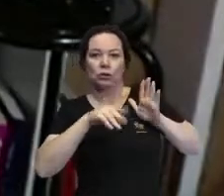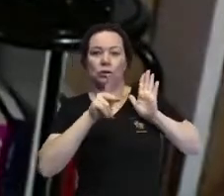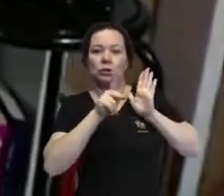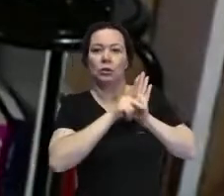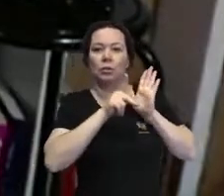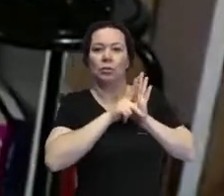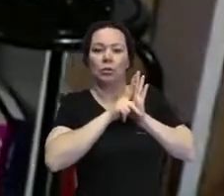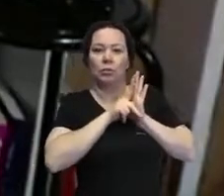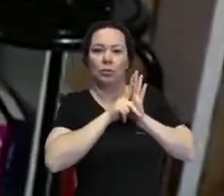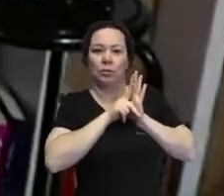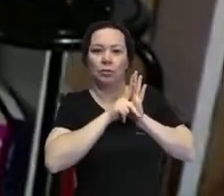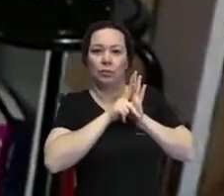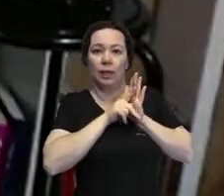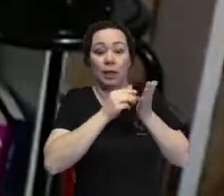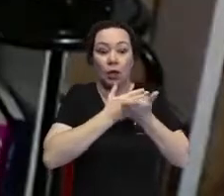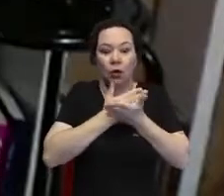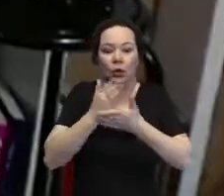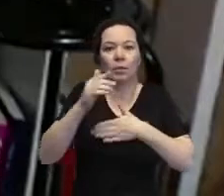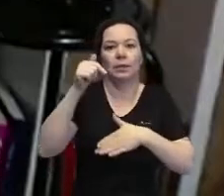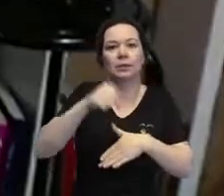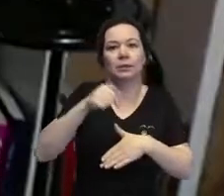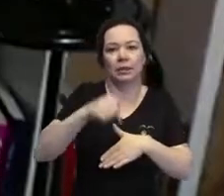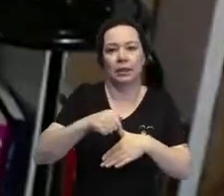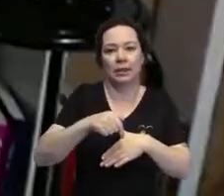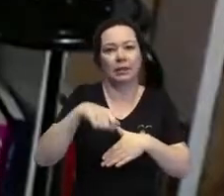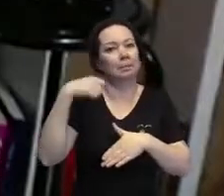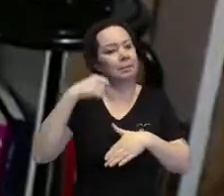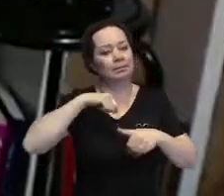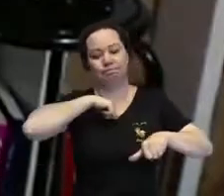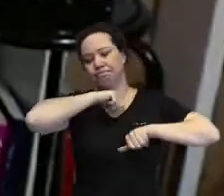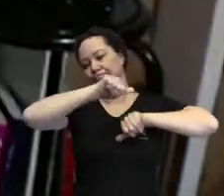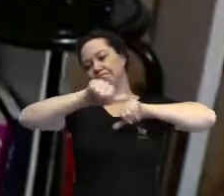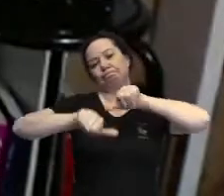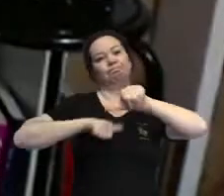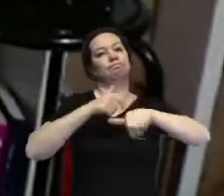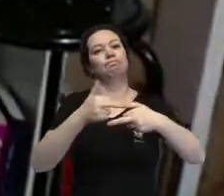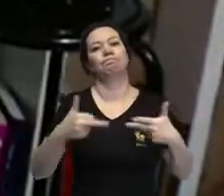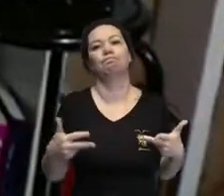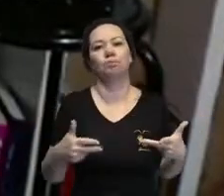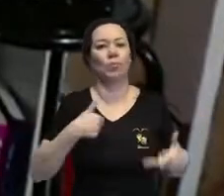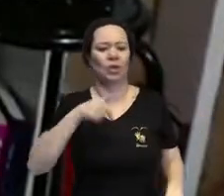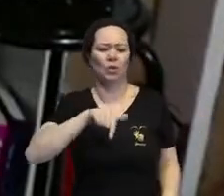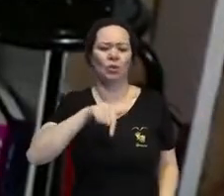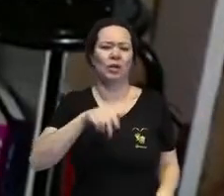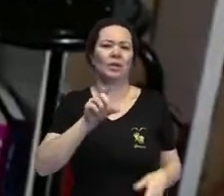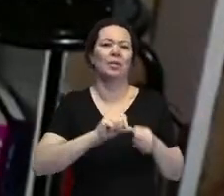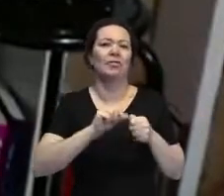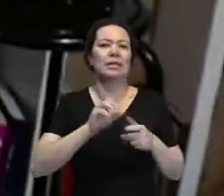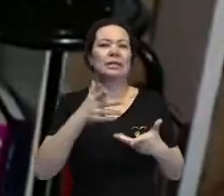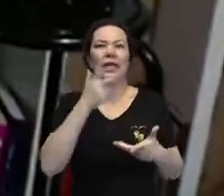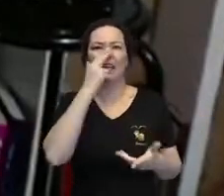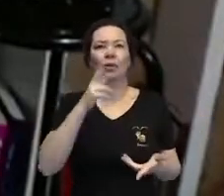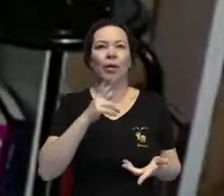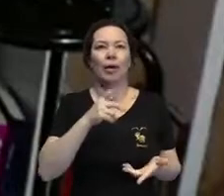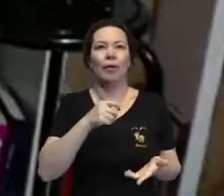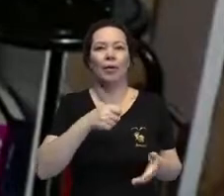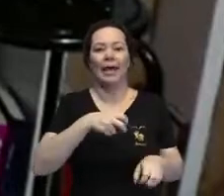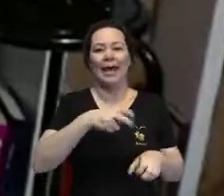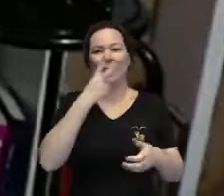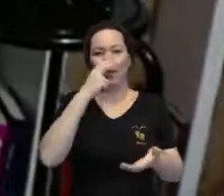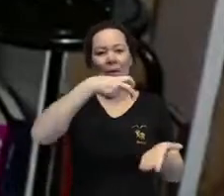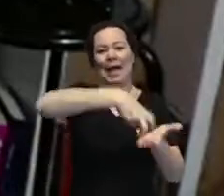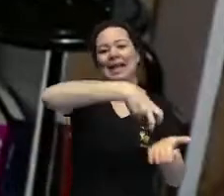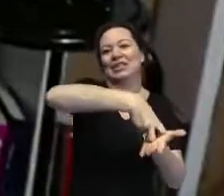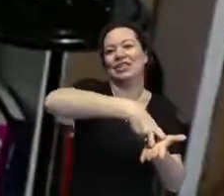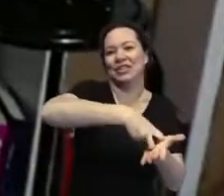daí, muitas revisitas precisarão ser feitas. Eu não estou aqui para ficar puxando a orelha de ninguém, eu não tenho moral nenhuma